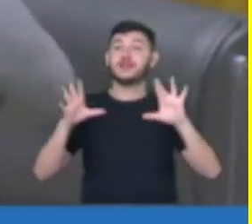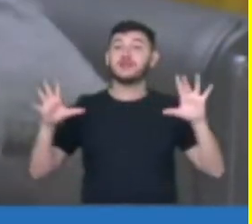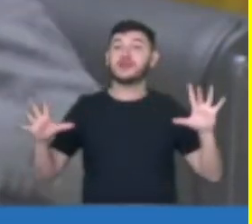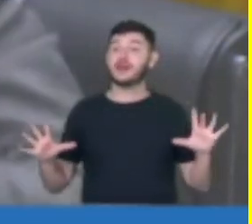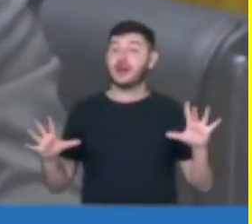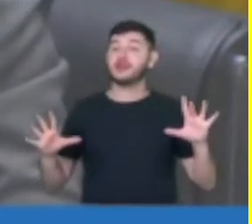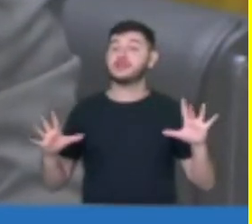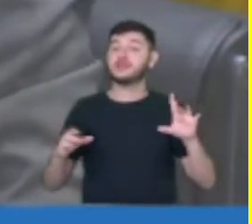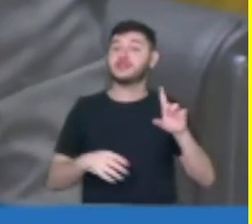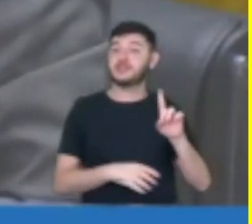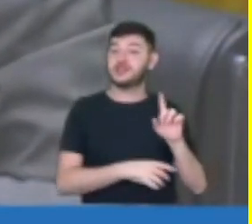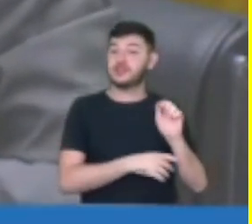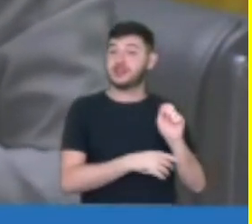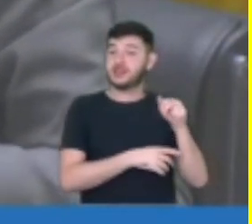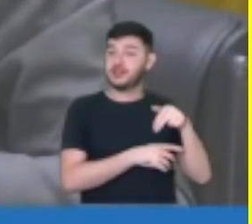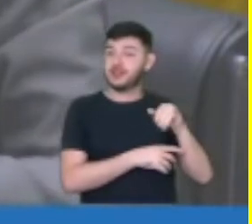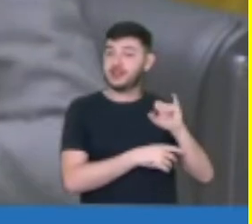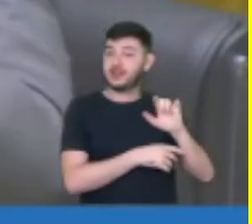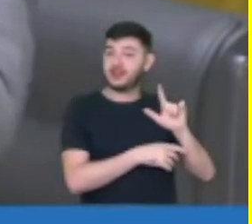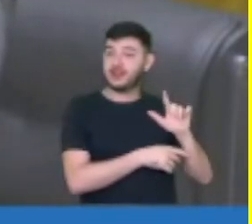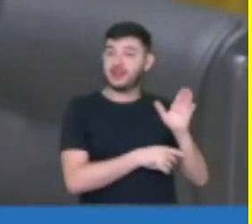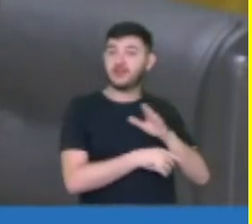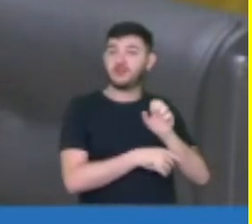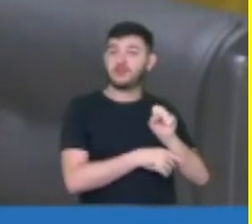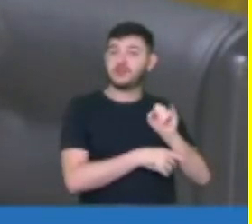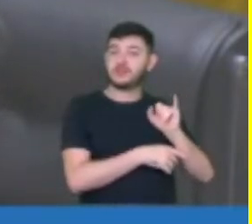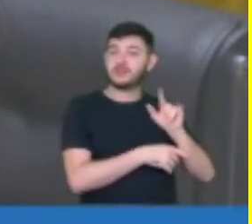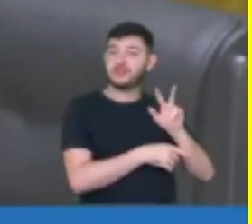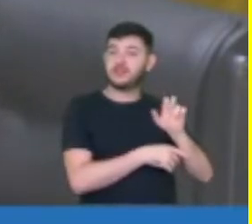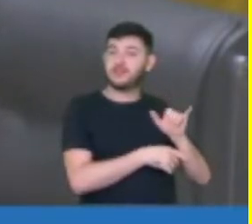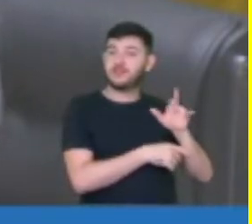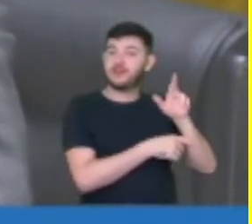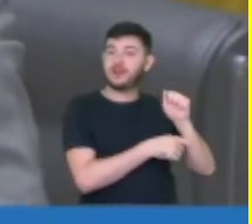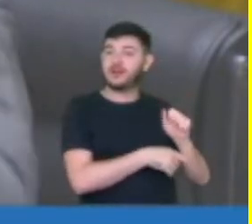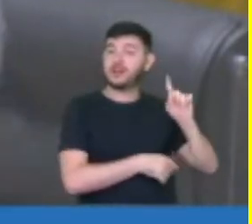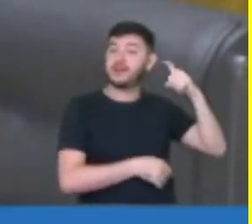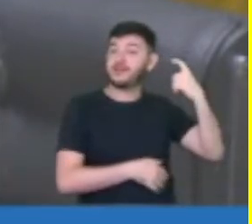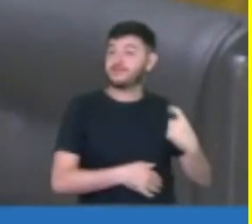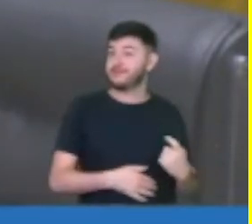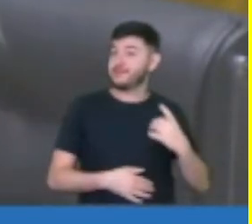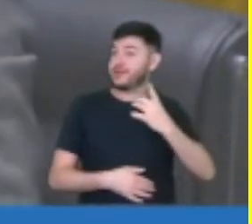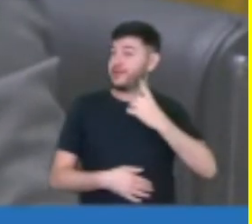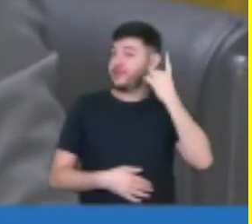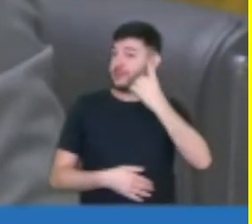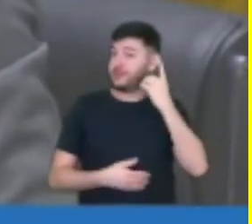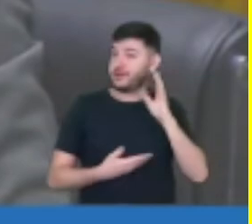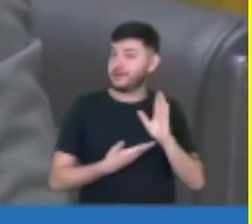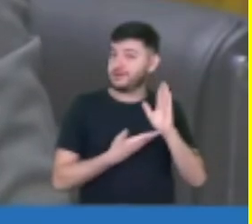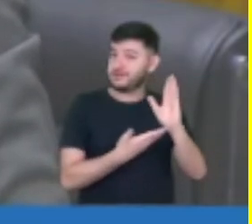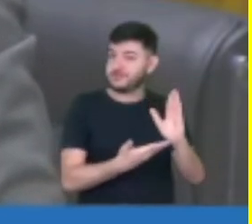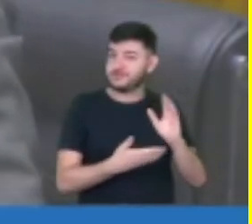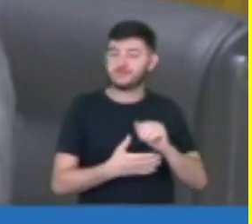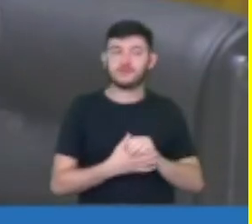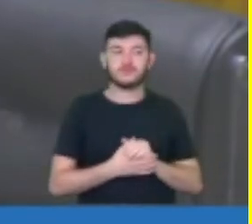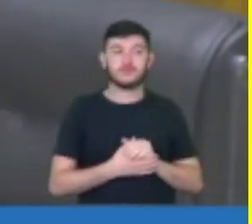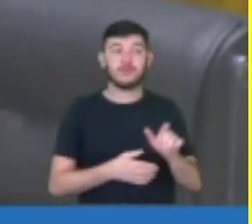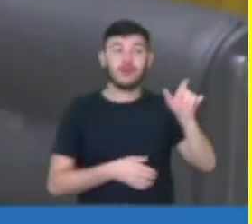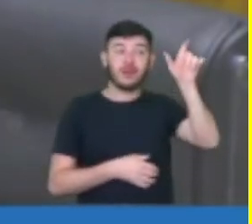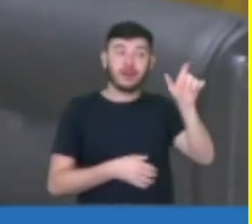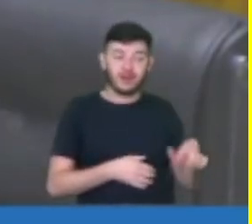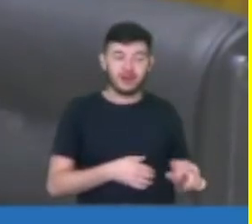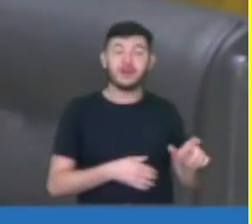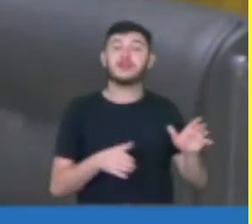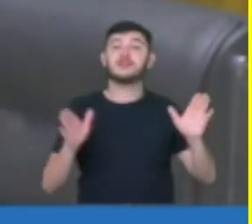nesta casa. O deputado Daniel Silveira já cumpriu 3 vezes o requisito